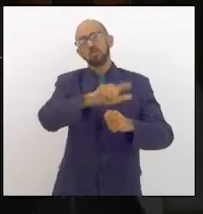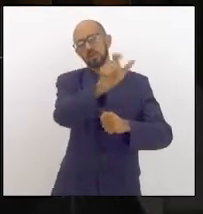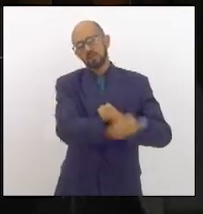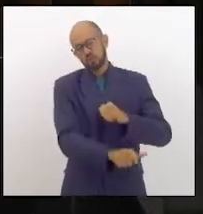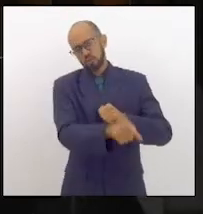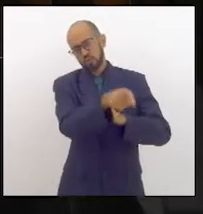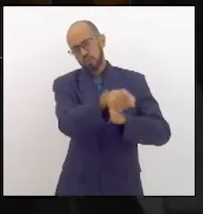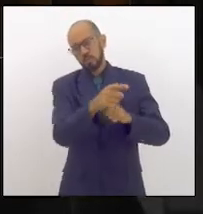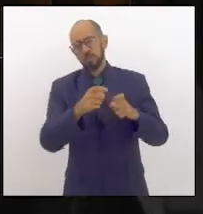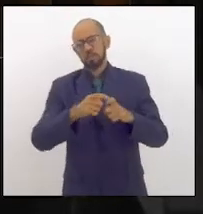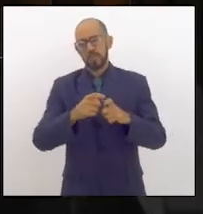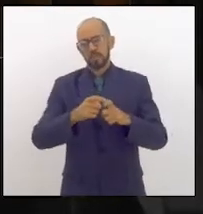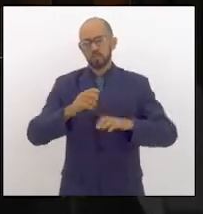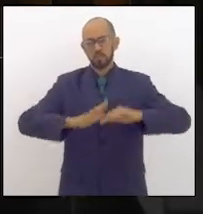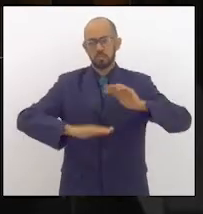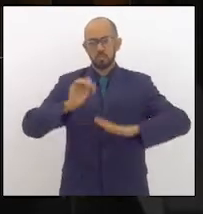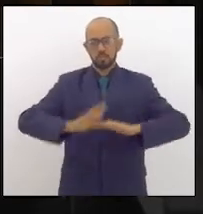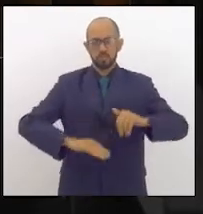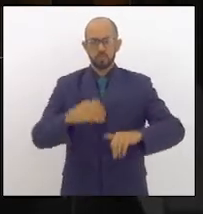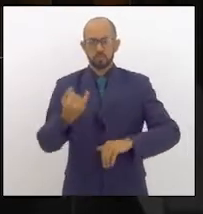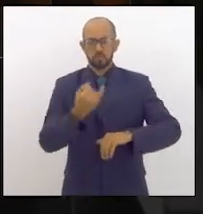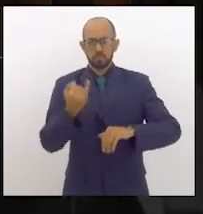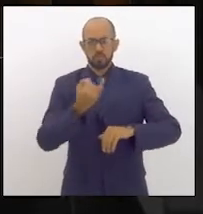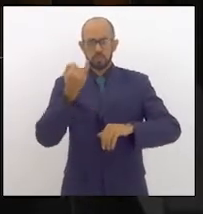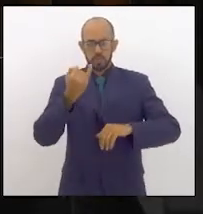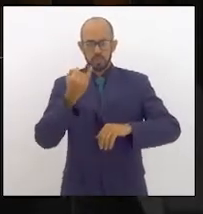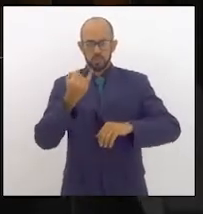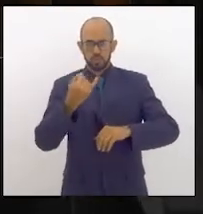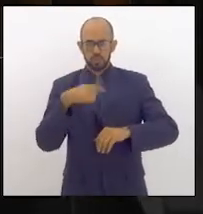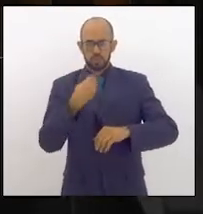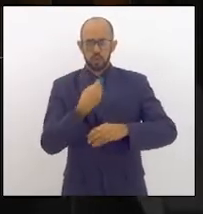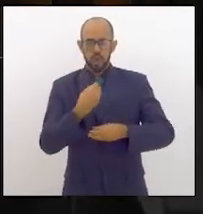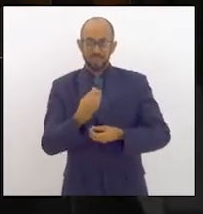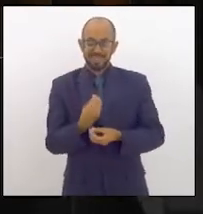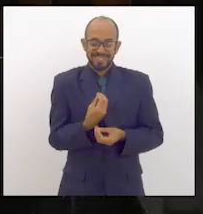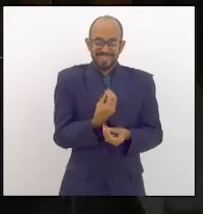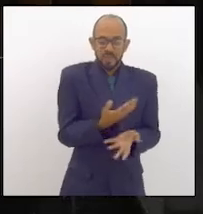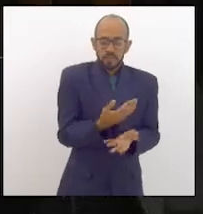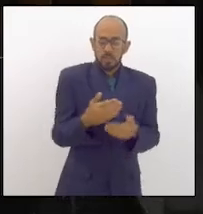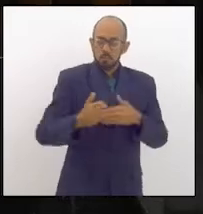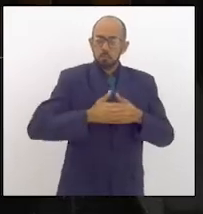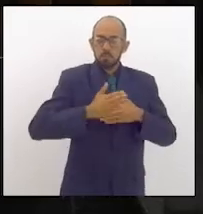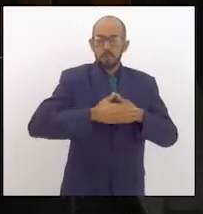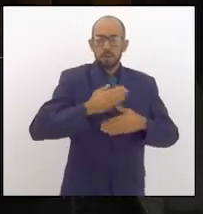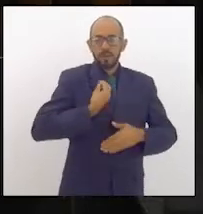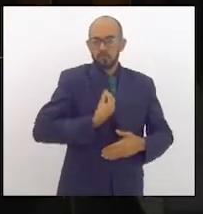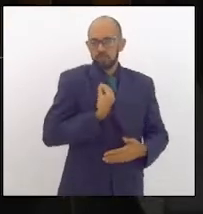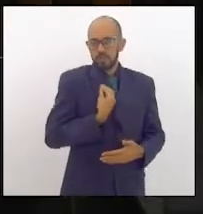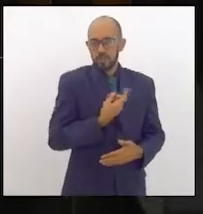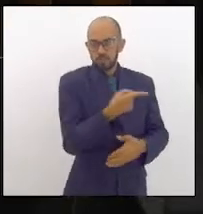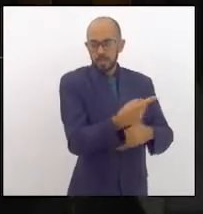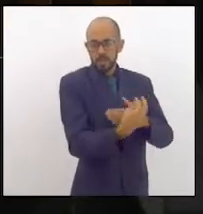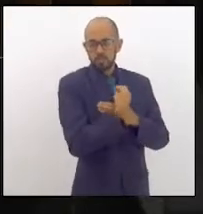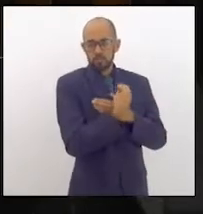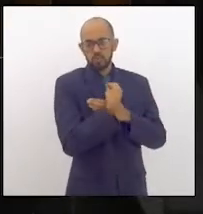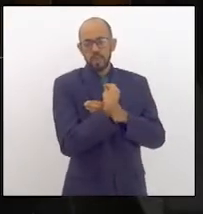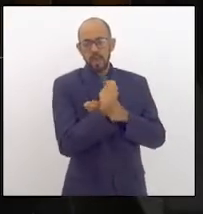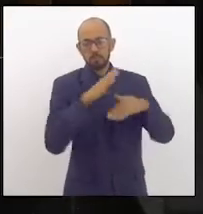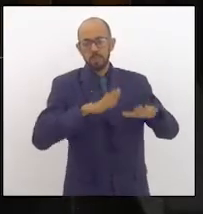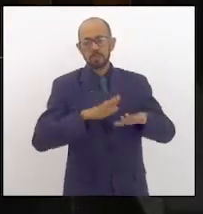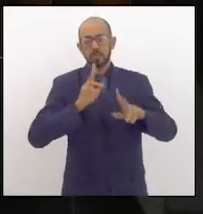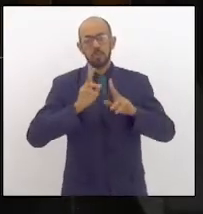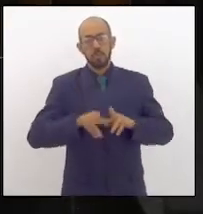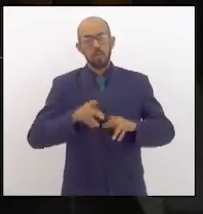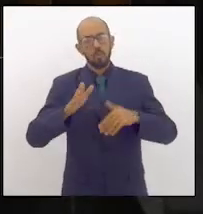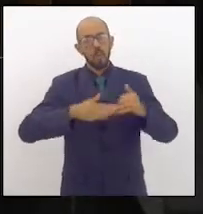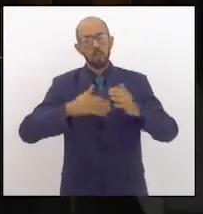médicos são uma profissão tão importante que a gente entrega a nossa vida nas mãos deles só como qualquer outra